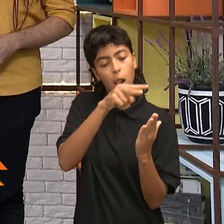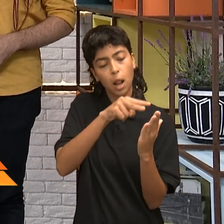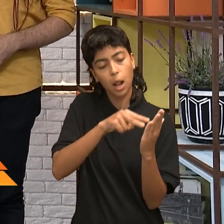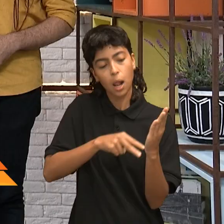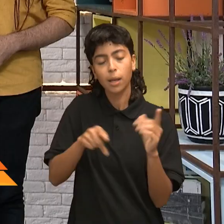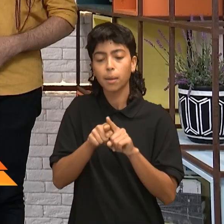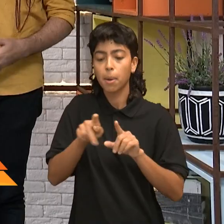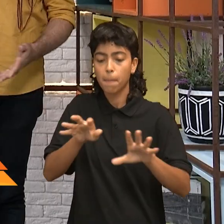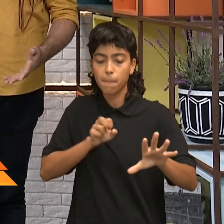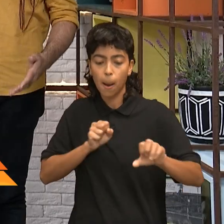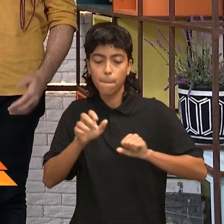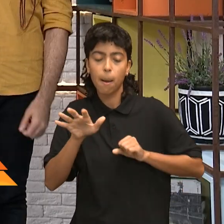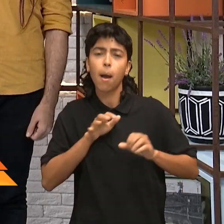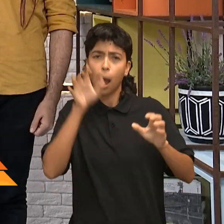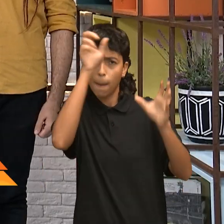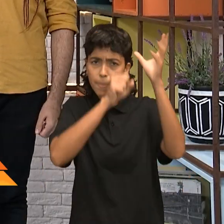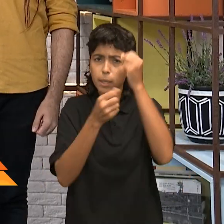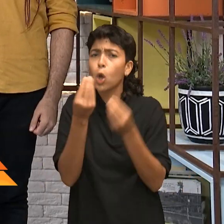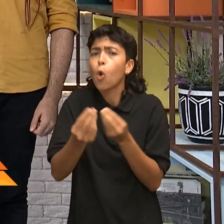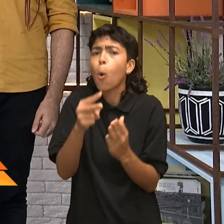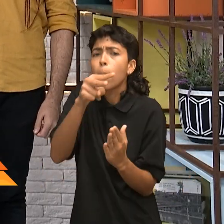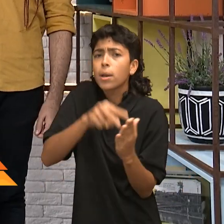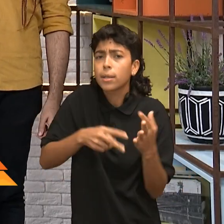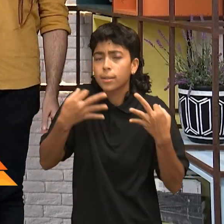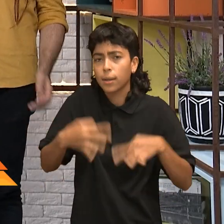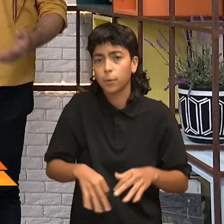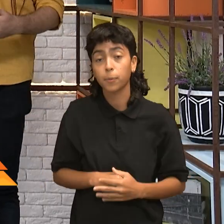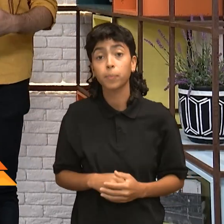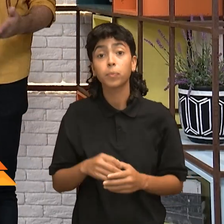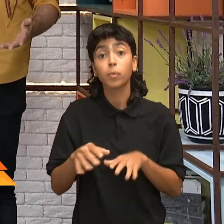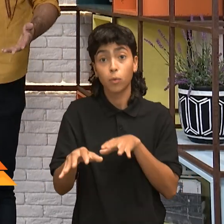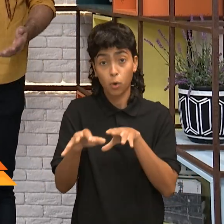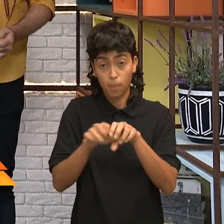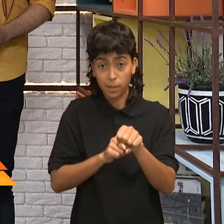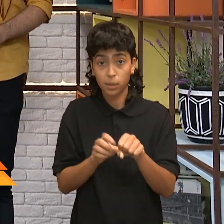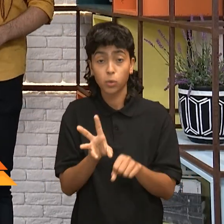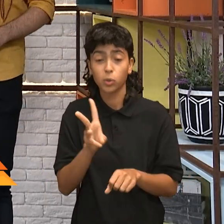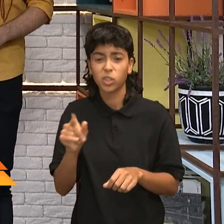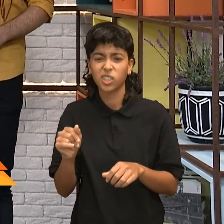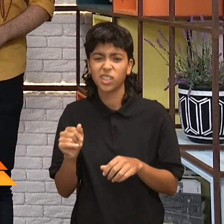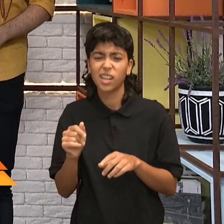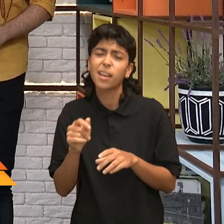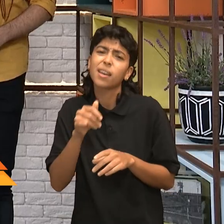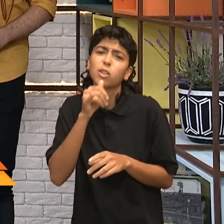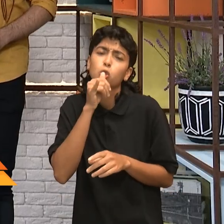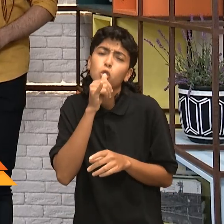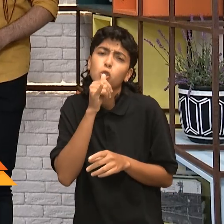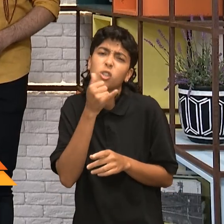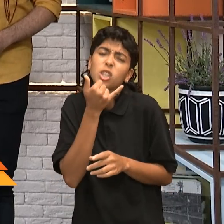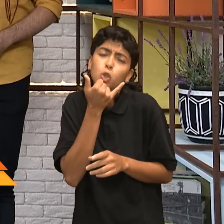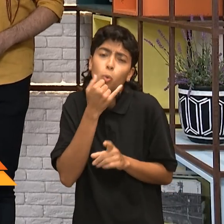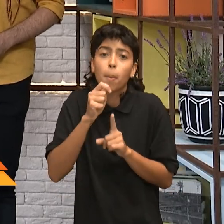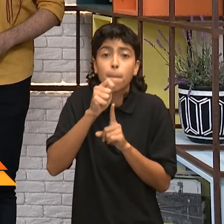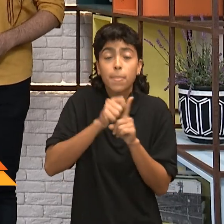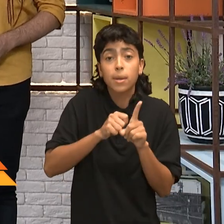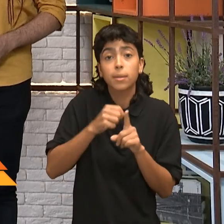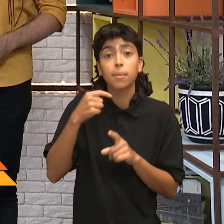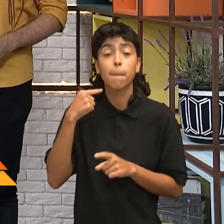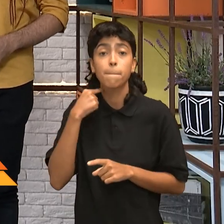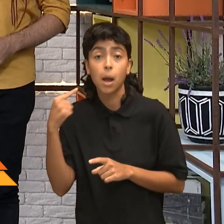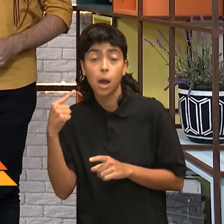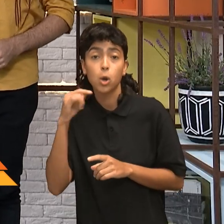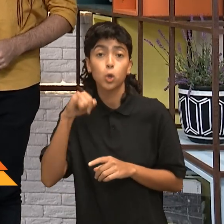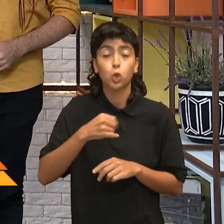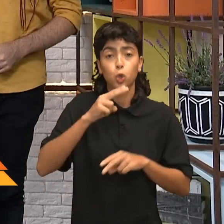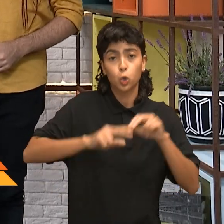de leitores. A capacitação será realizada entre os meses de maio e junho, com carga horária de 60 horas aos sábados